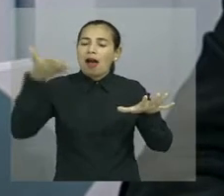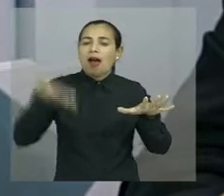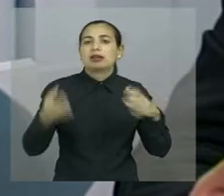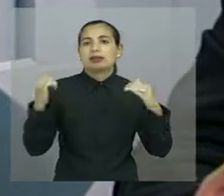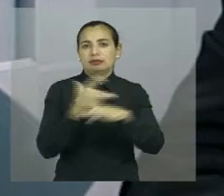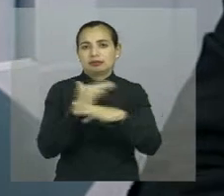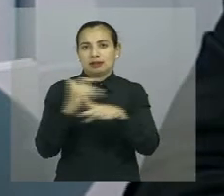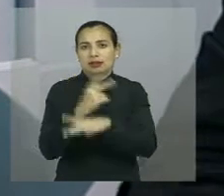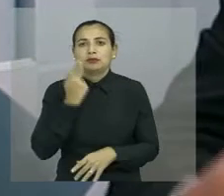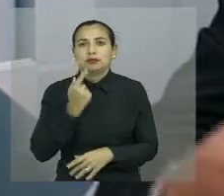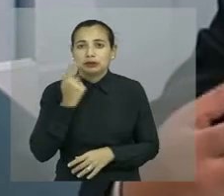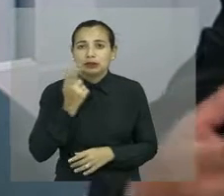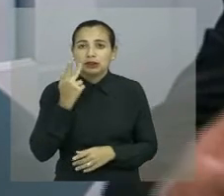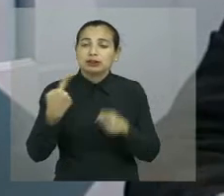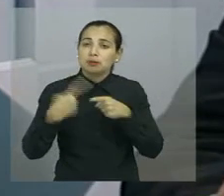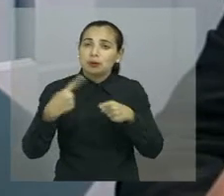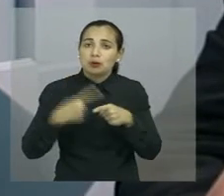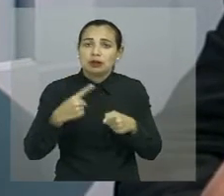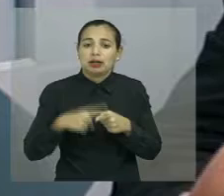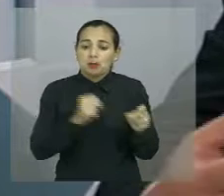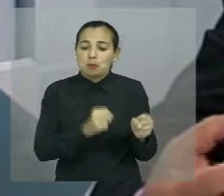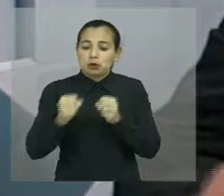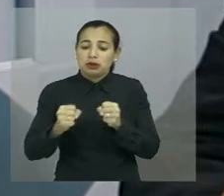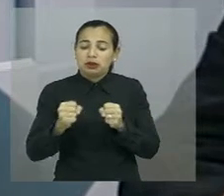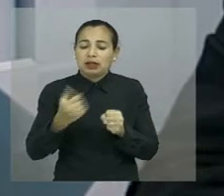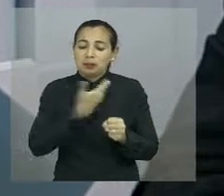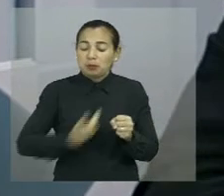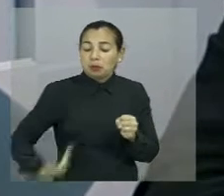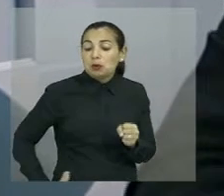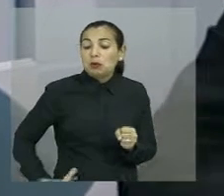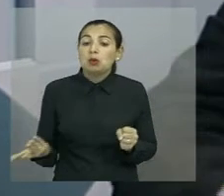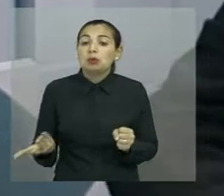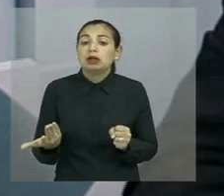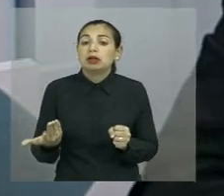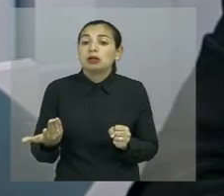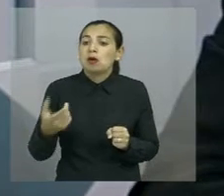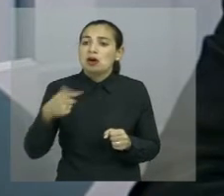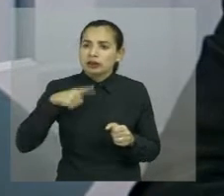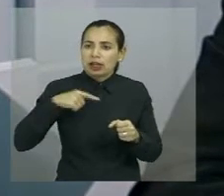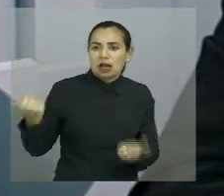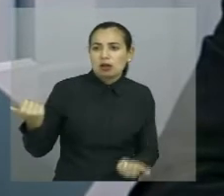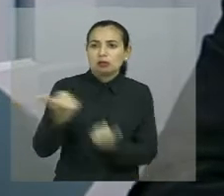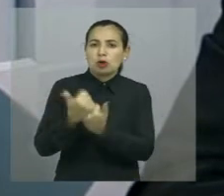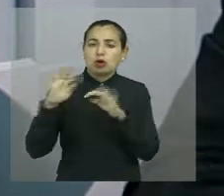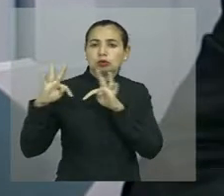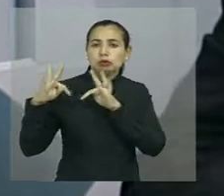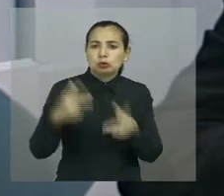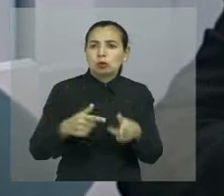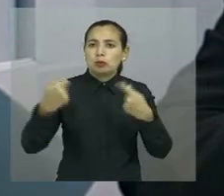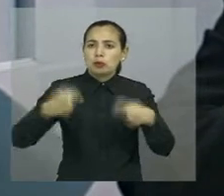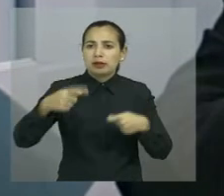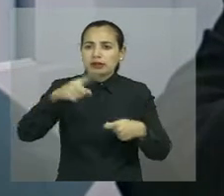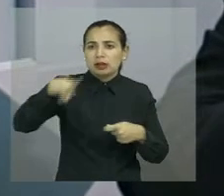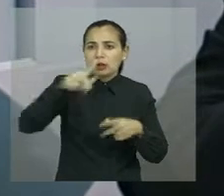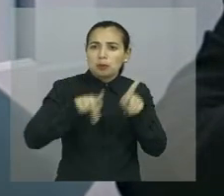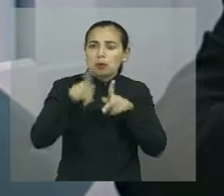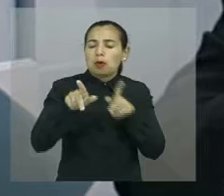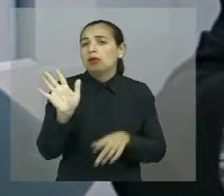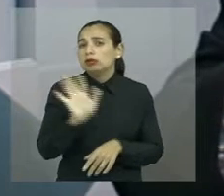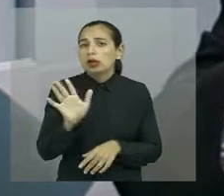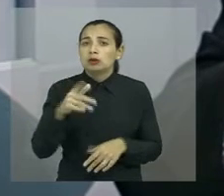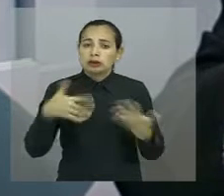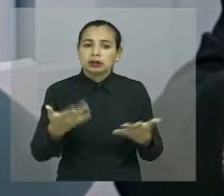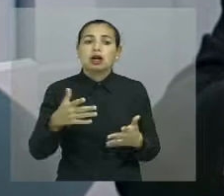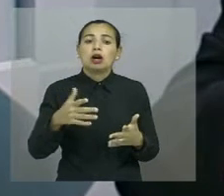poder público, ele não tem condições de dar suporte a todas as necessidades do povo fortalezense. E aí, com isso, nós